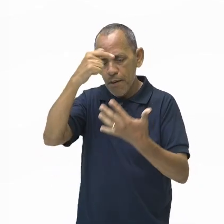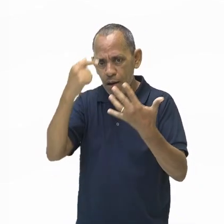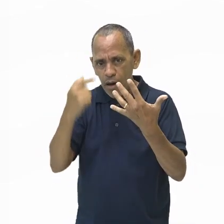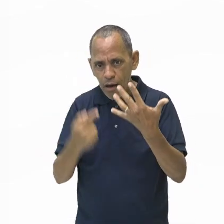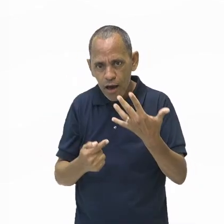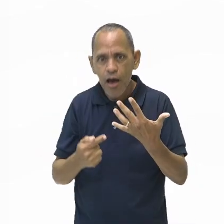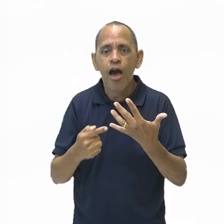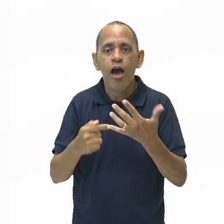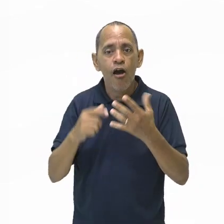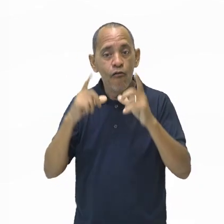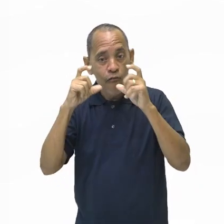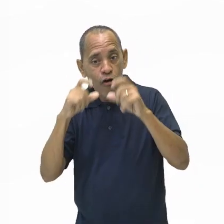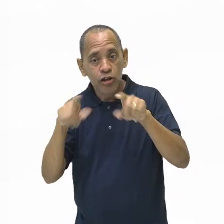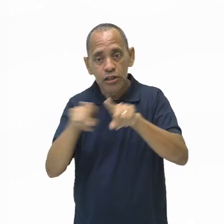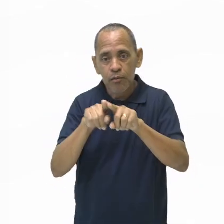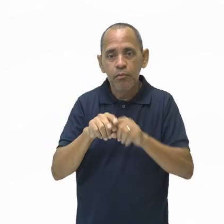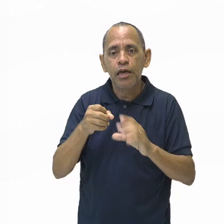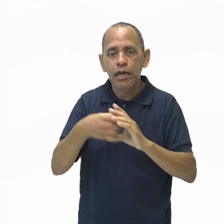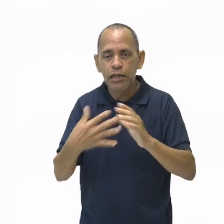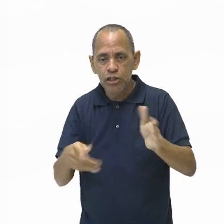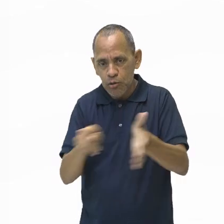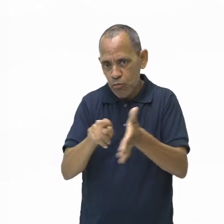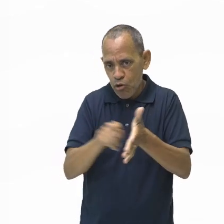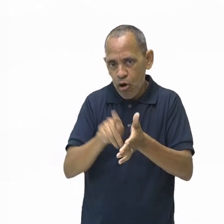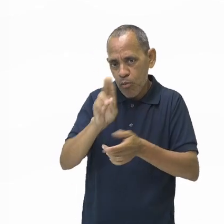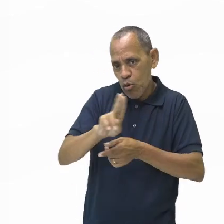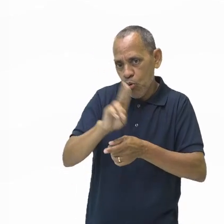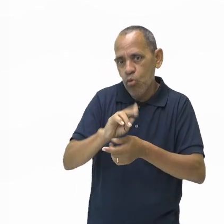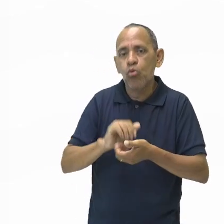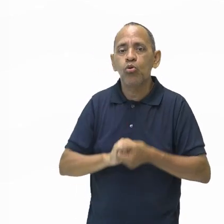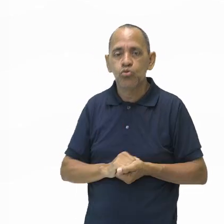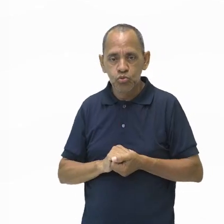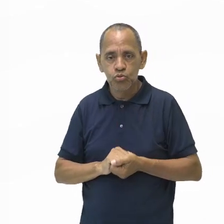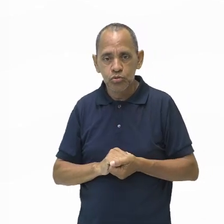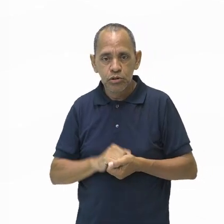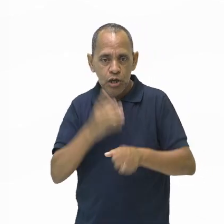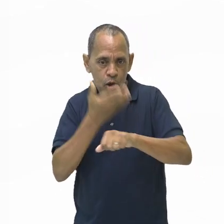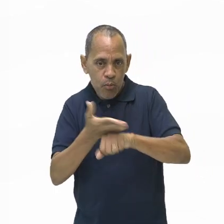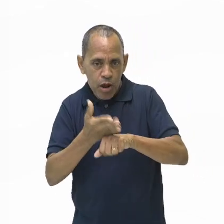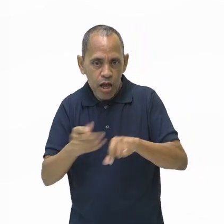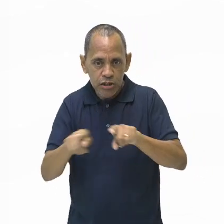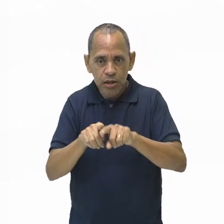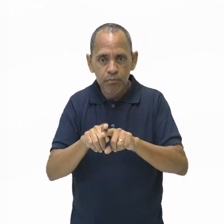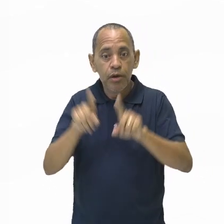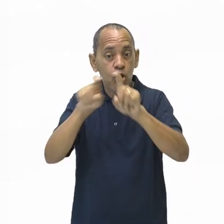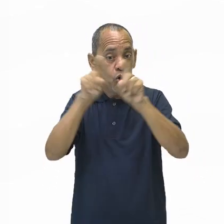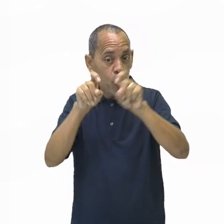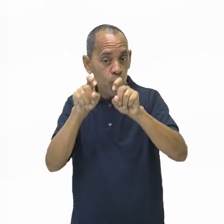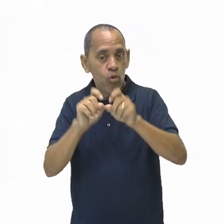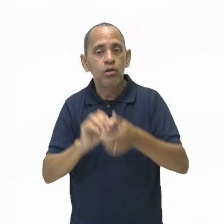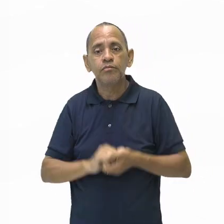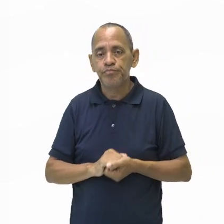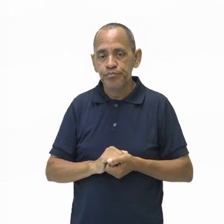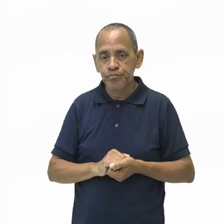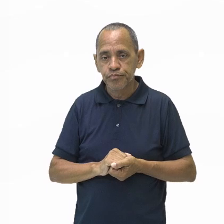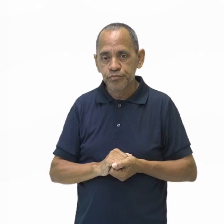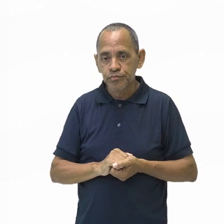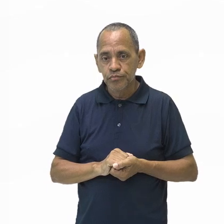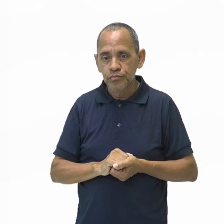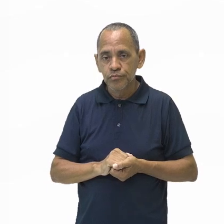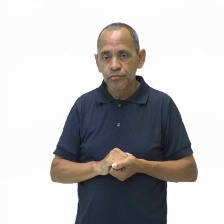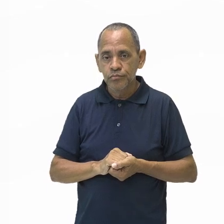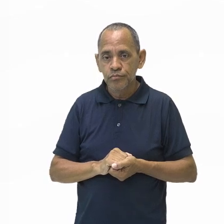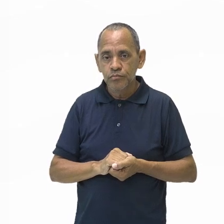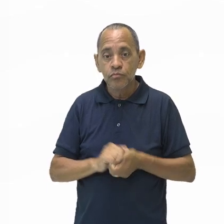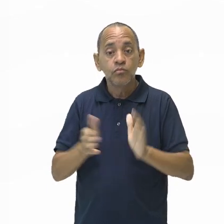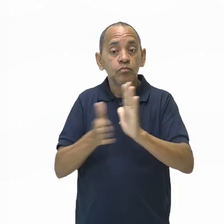Interestelar, caracterizados pelo equilíbrio entre o uso de efeitos práticos e computação gráfica, aliados à genial trilha sonora composta por Hans Zimmer,